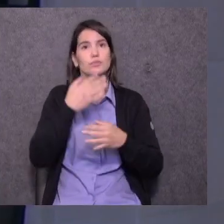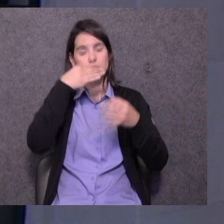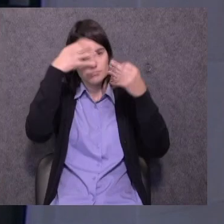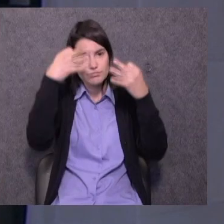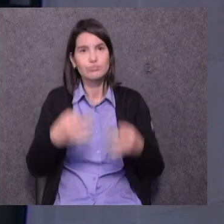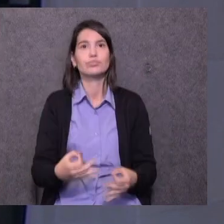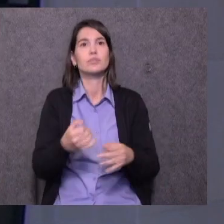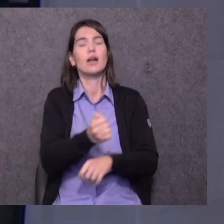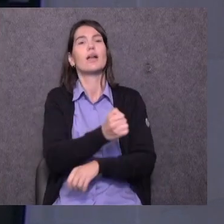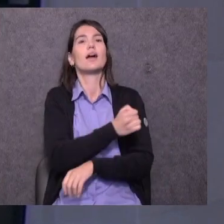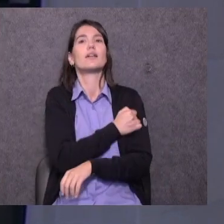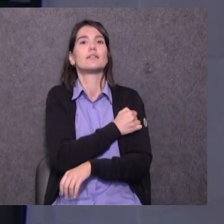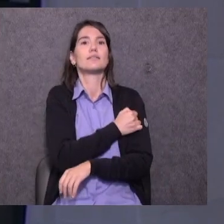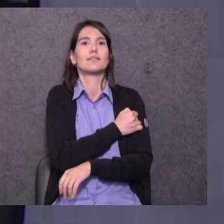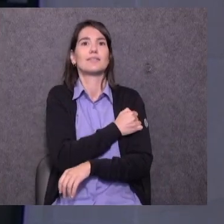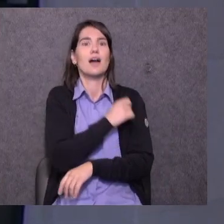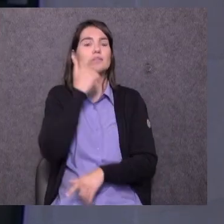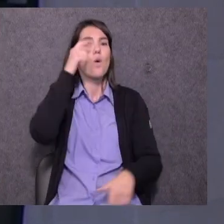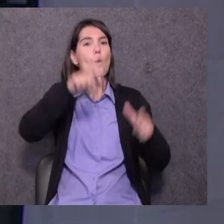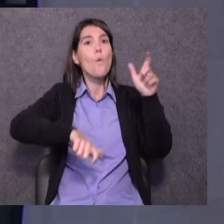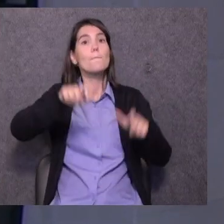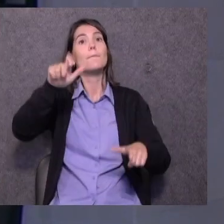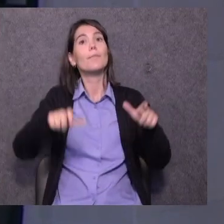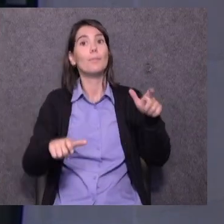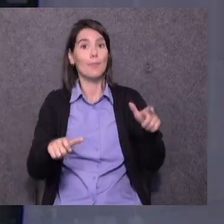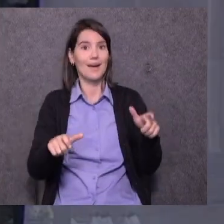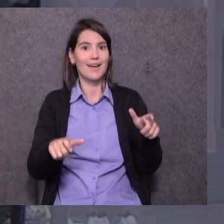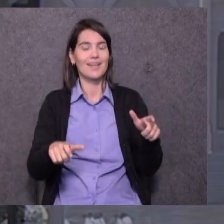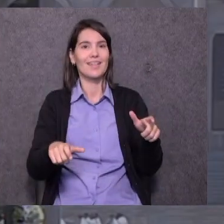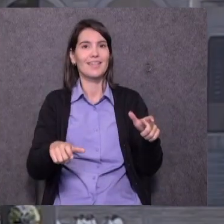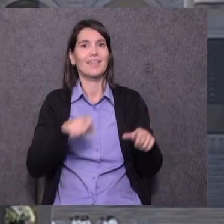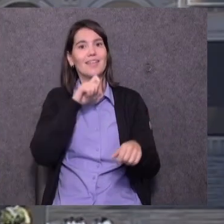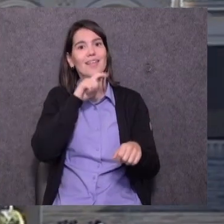a casa da humanidade, onde